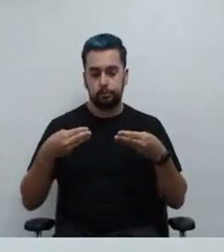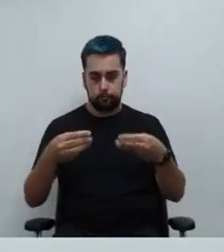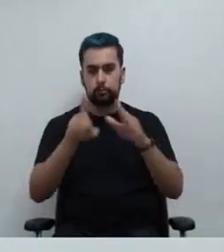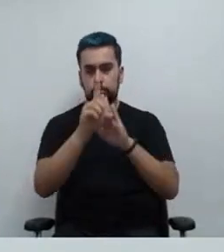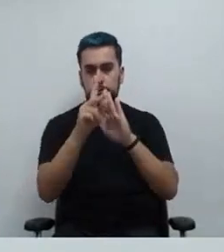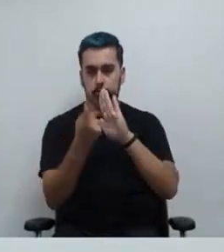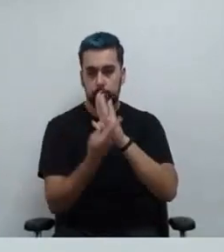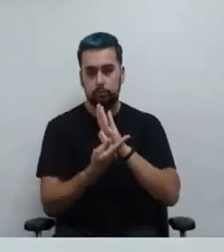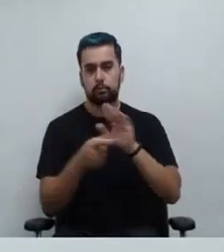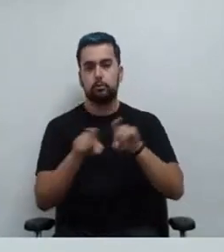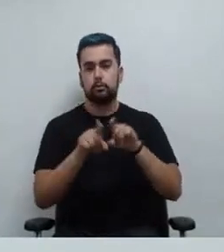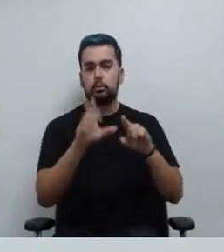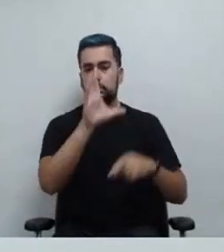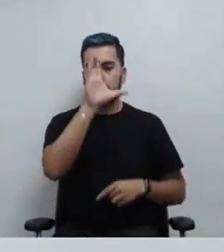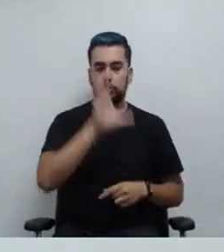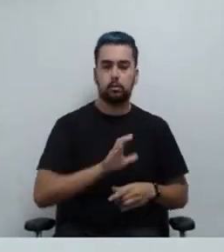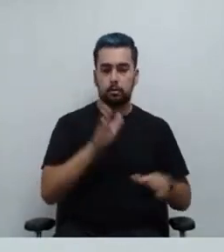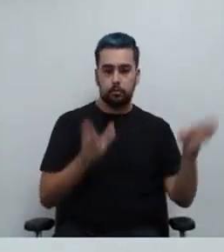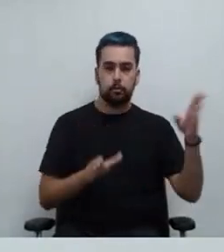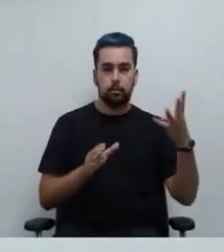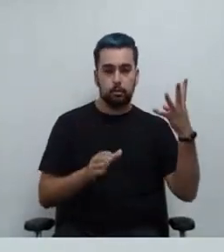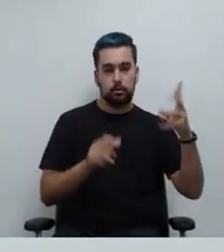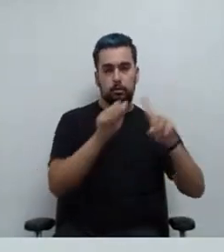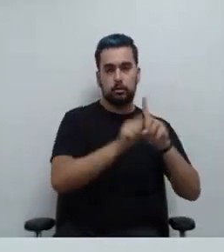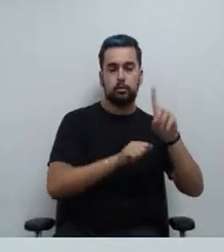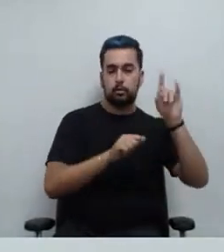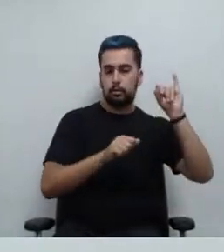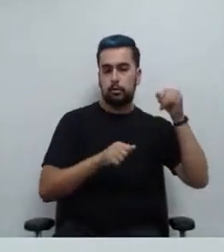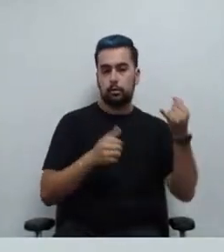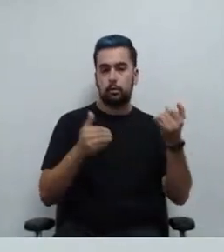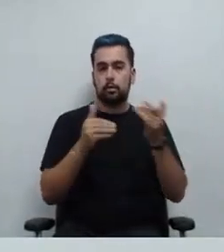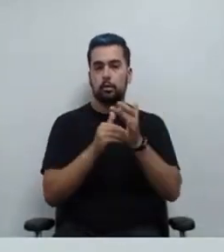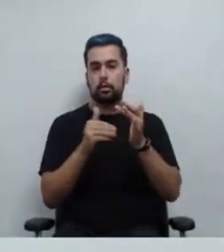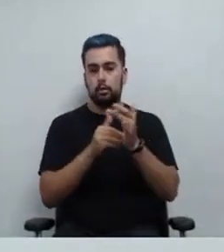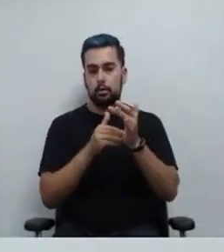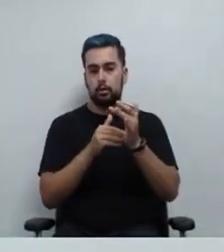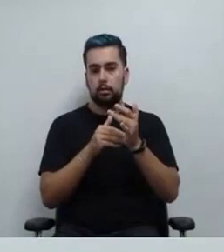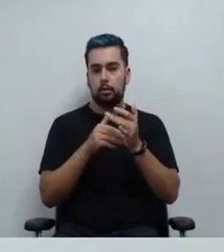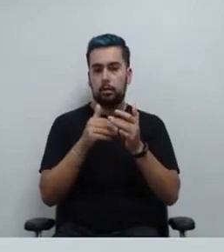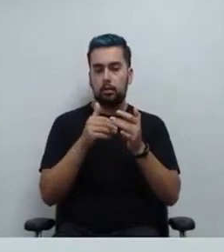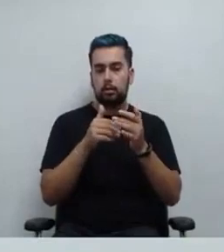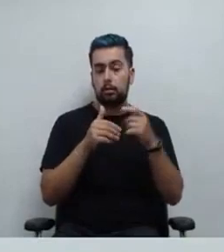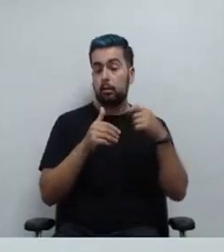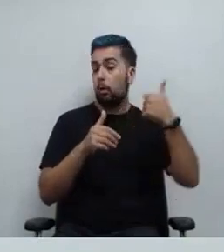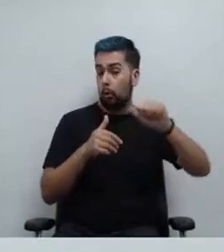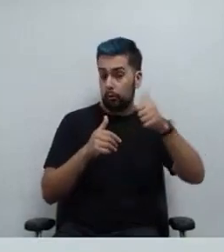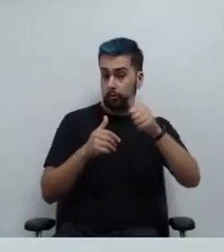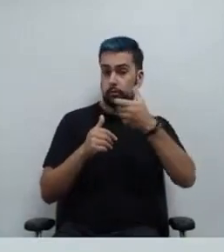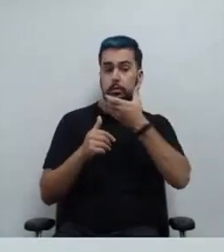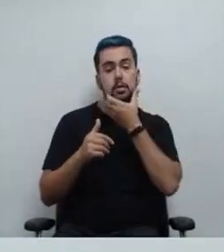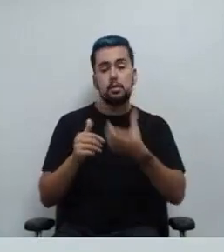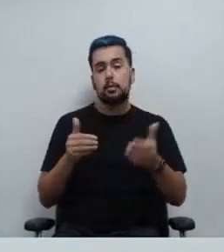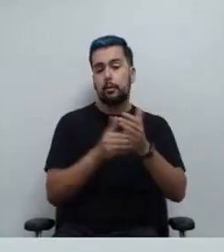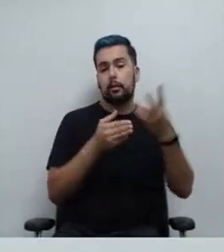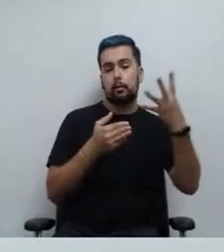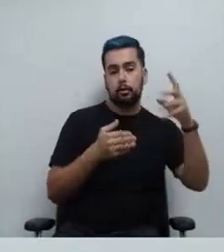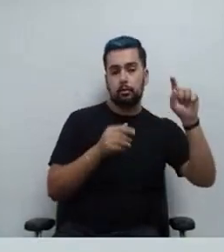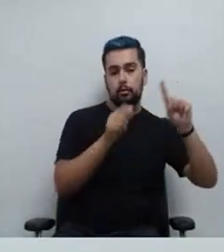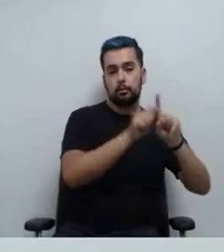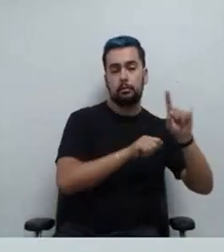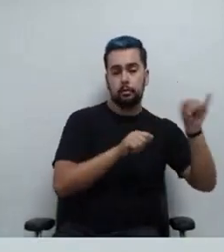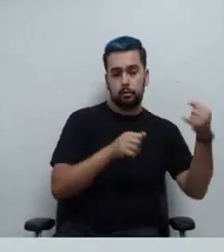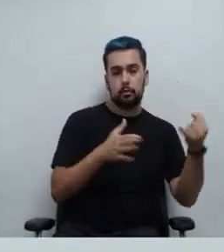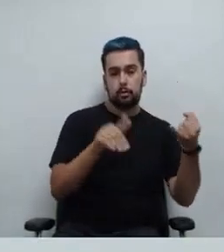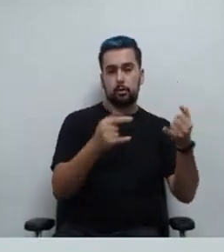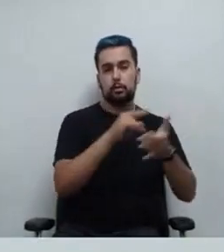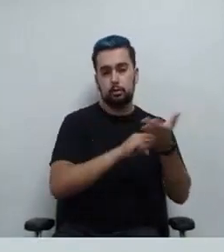da Cidadania, no período de 4 de janeiro a 11 de dezembro de 2023. No minucioso documento apresentado pela interessada,